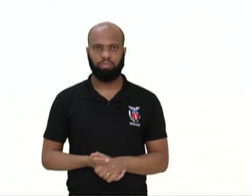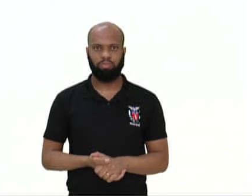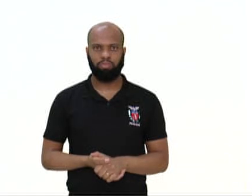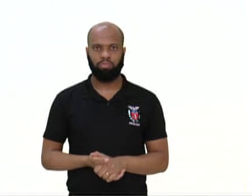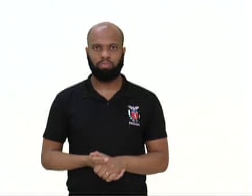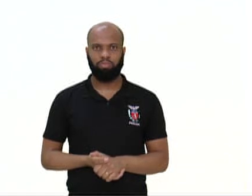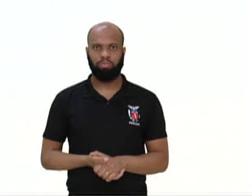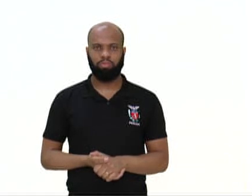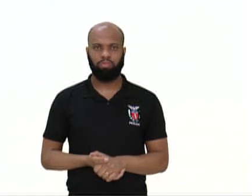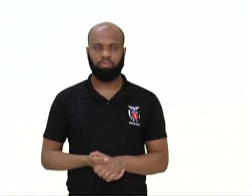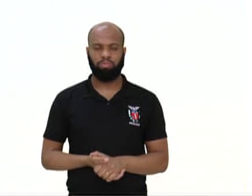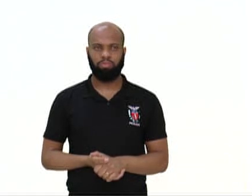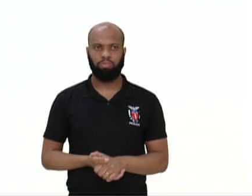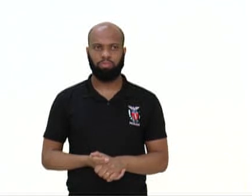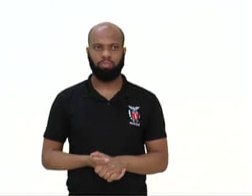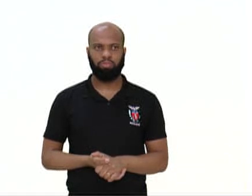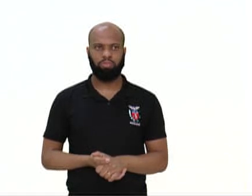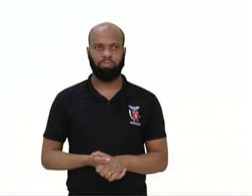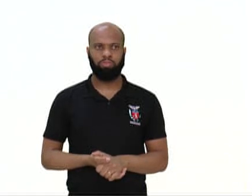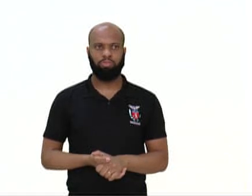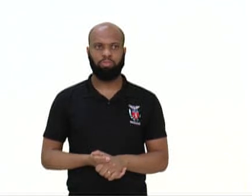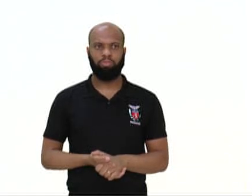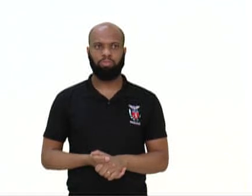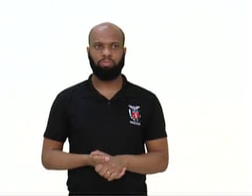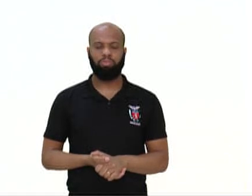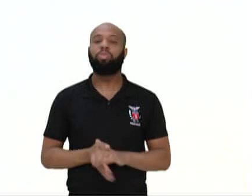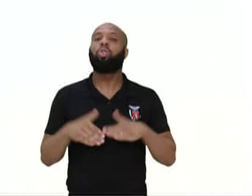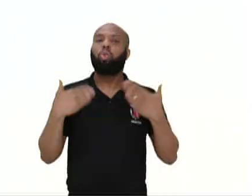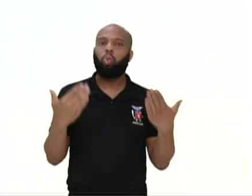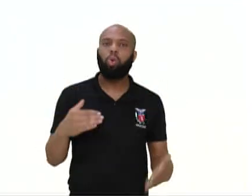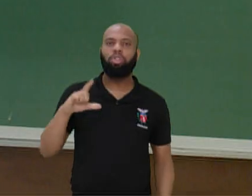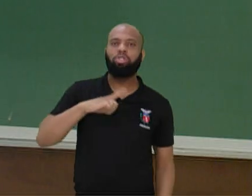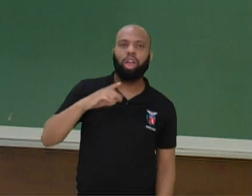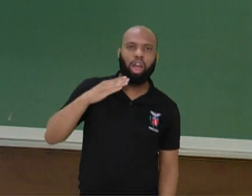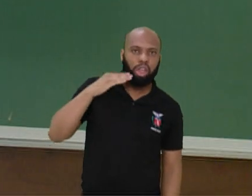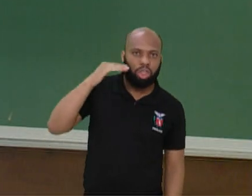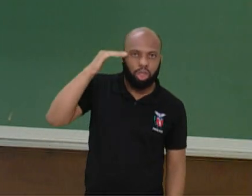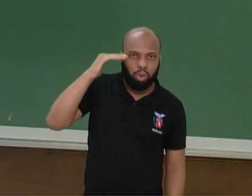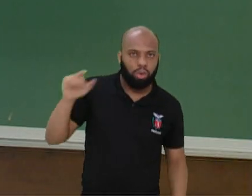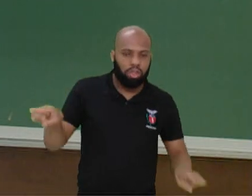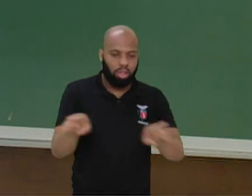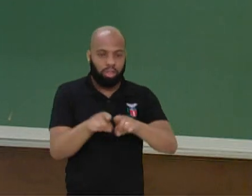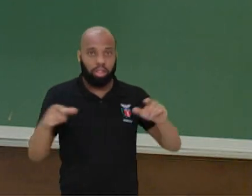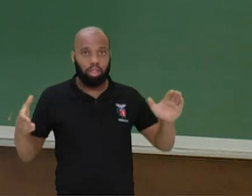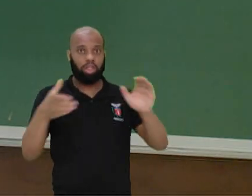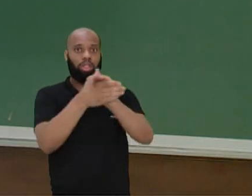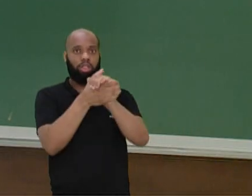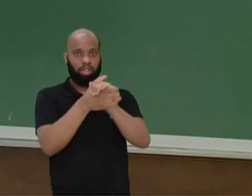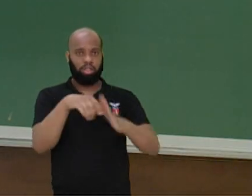muerte de los outros. Então, quando já estava adulto e se casou, quando as